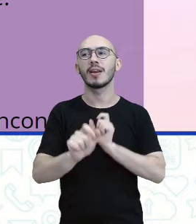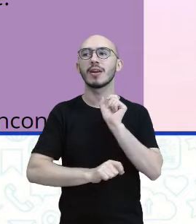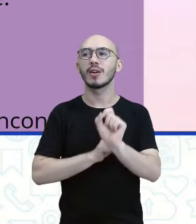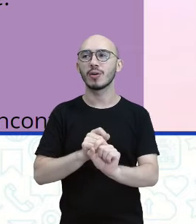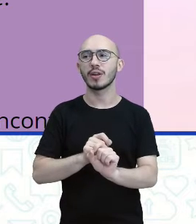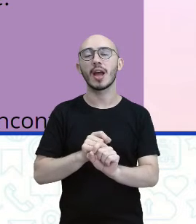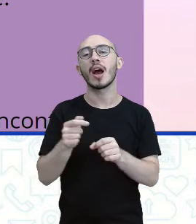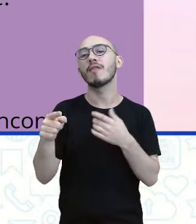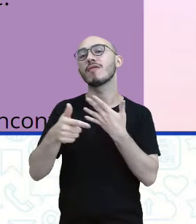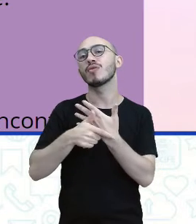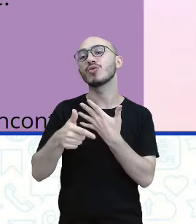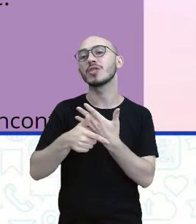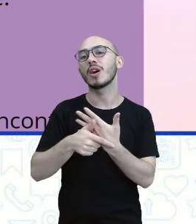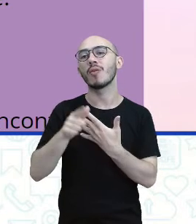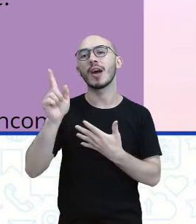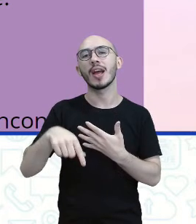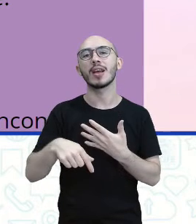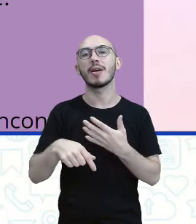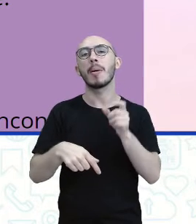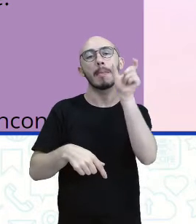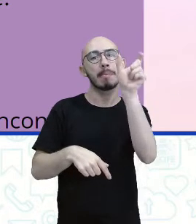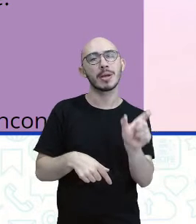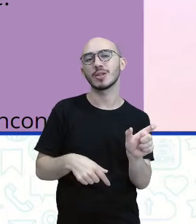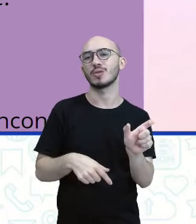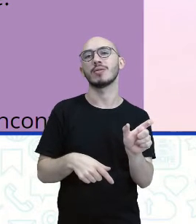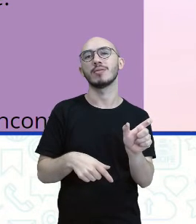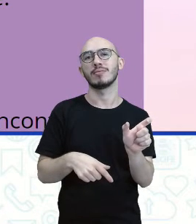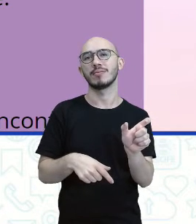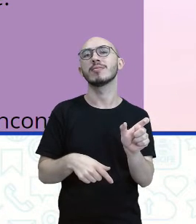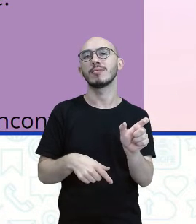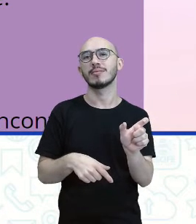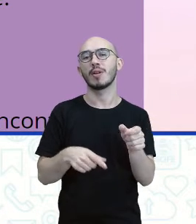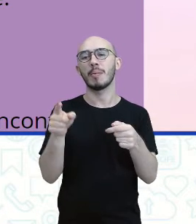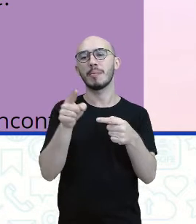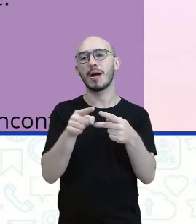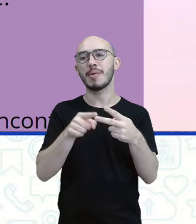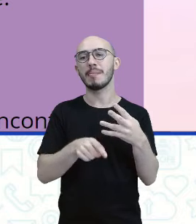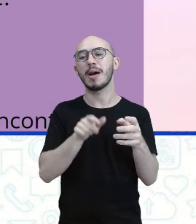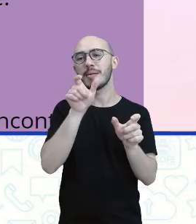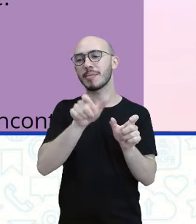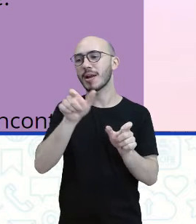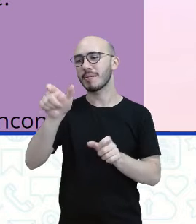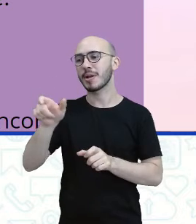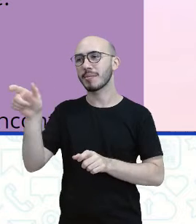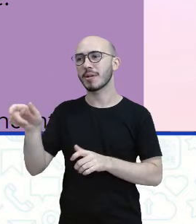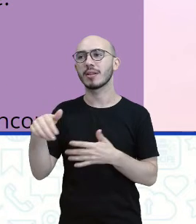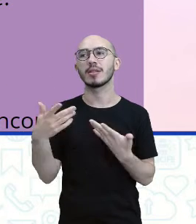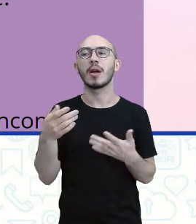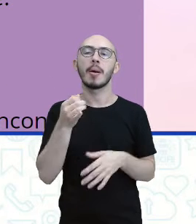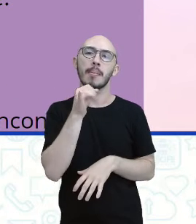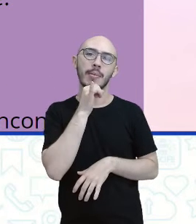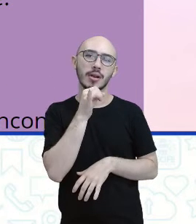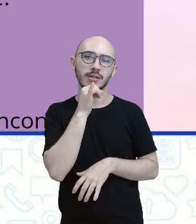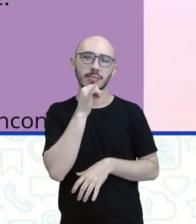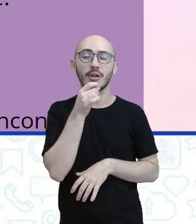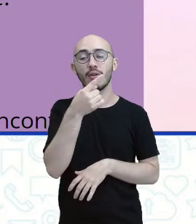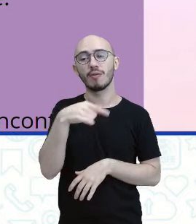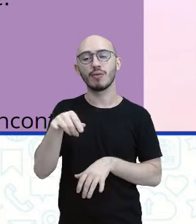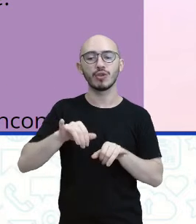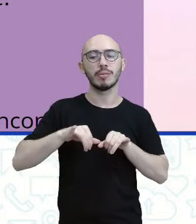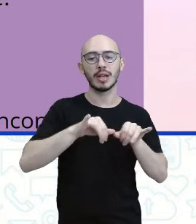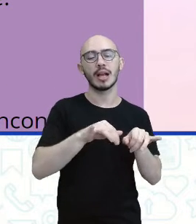sintática de sujeito. Enumerações e listas. Então, fui ao mercado e comprei pão, ovos, açúcar e leite. Então, eu